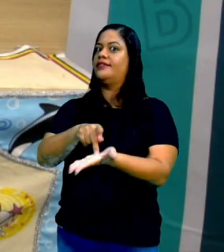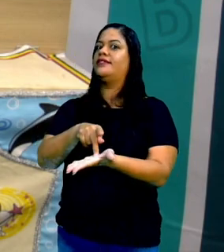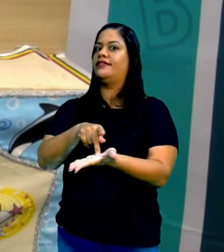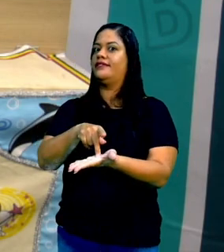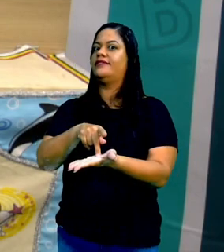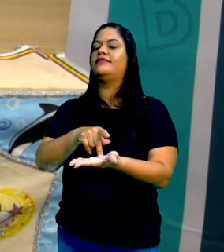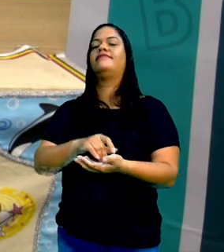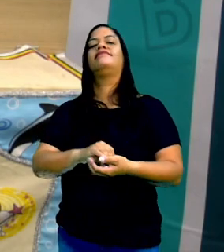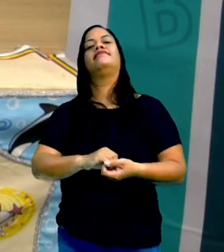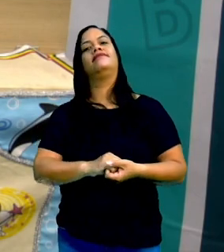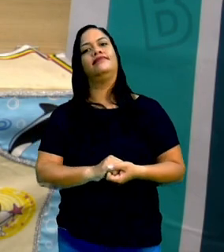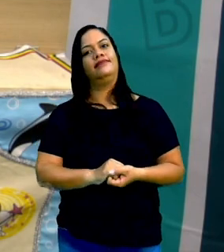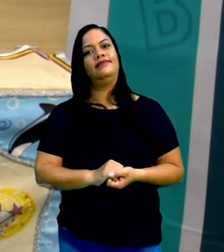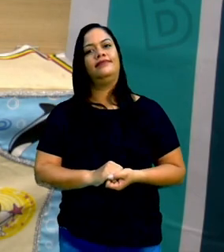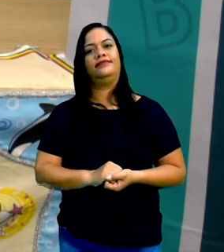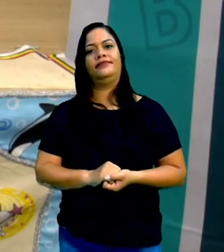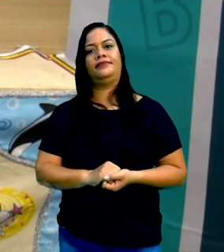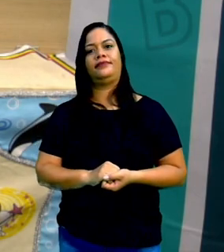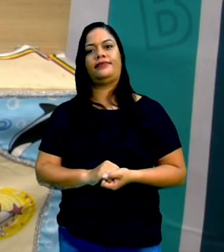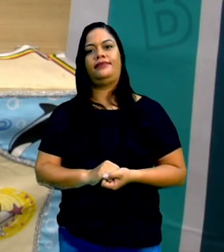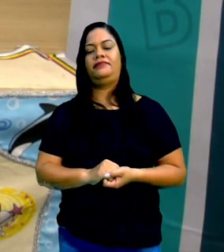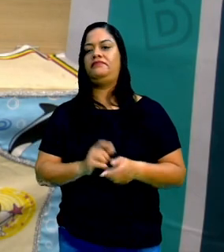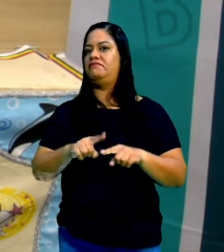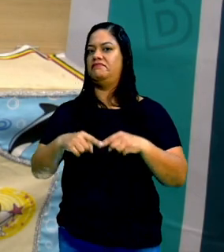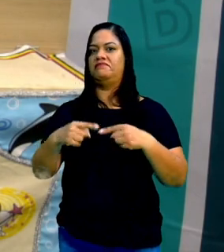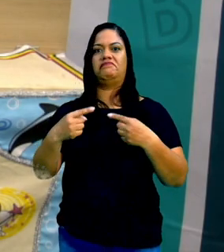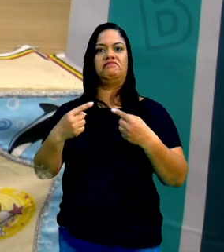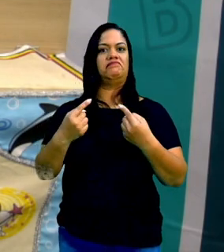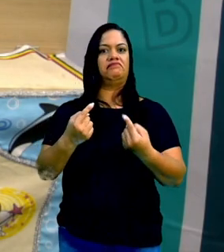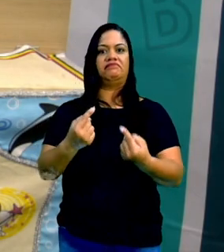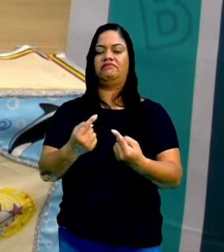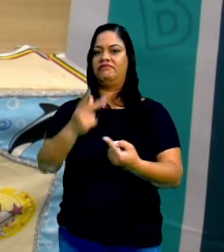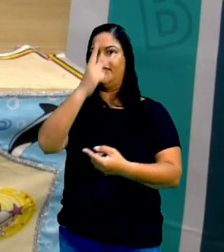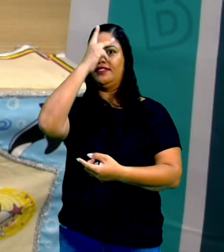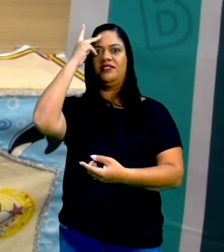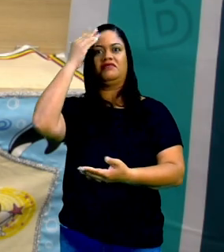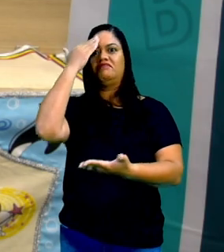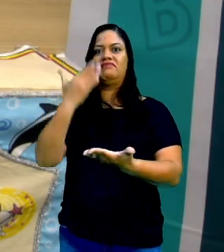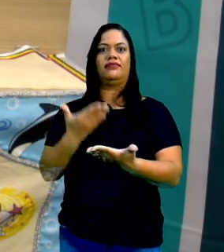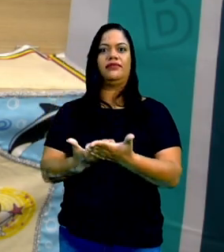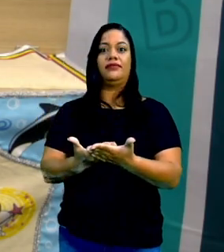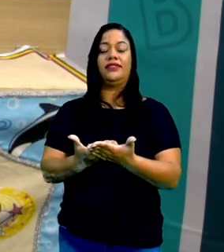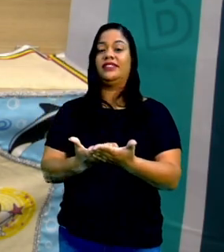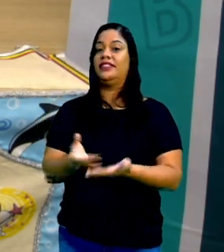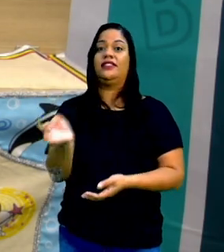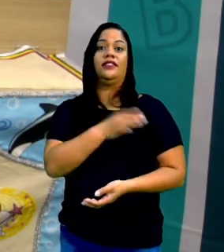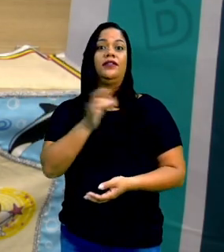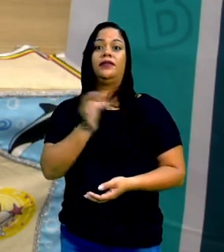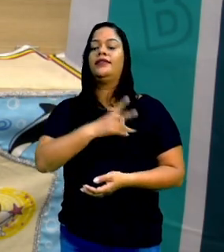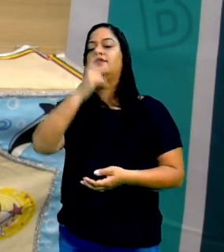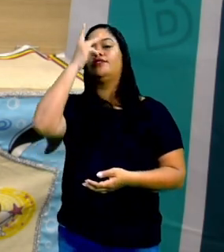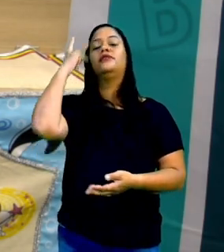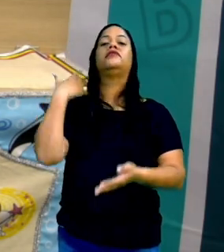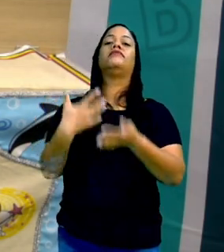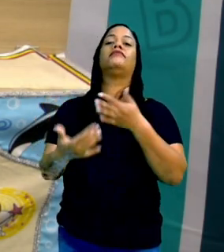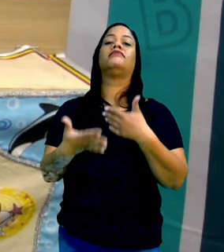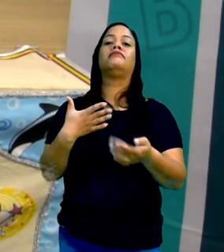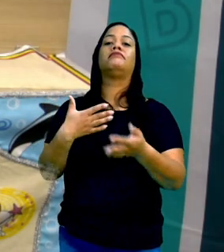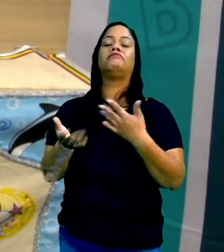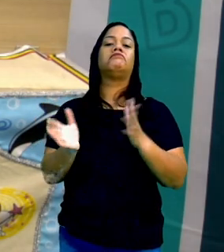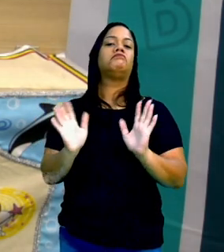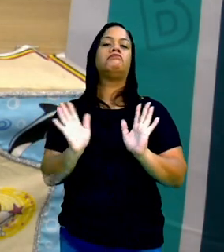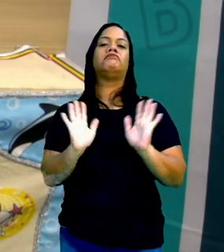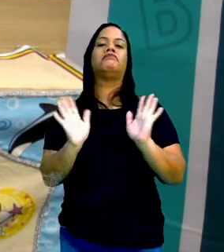verdade. A verdade dessa vez. Mas ninguém acreditou em Pedro. E ele ficou desesperado e as pessoas, ó, tava nem aí,